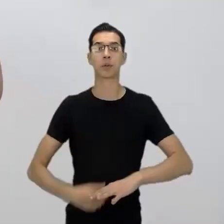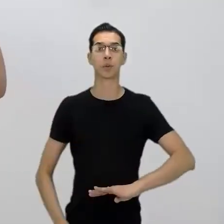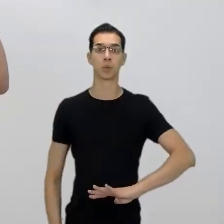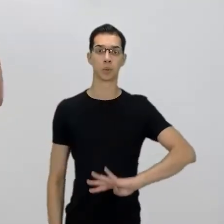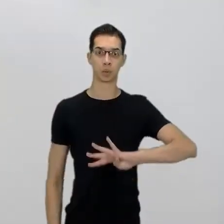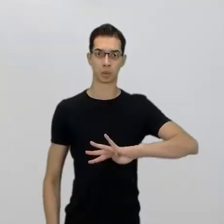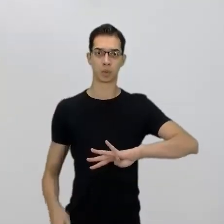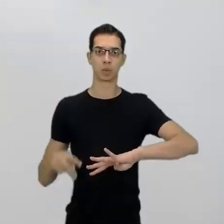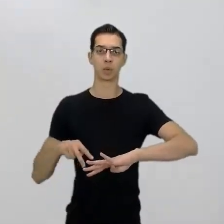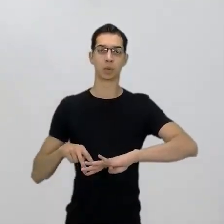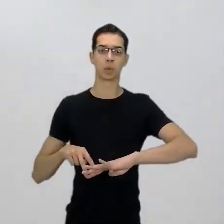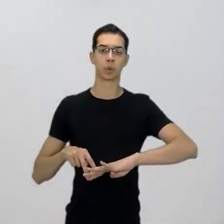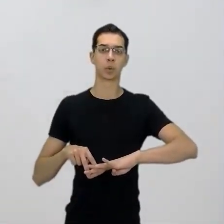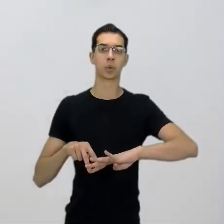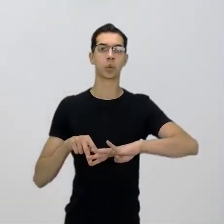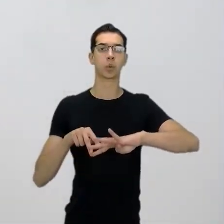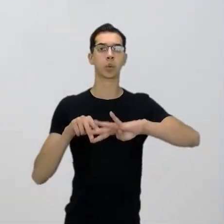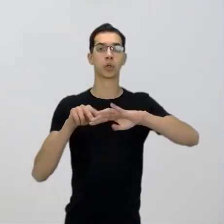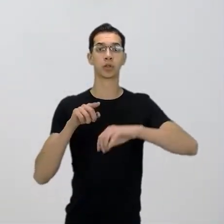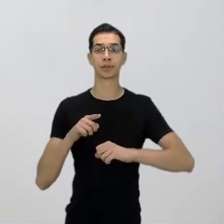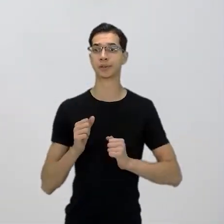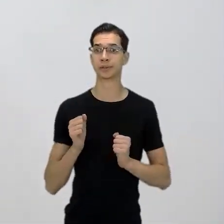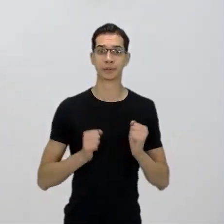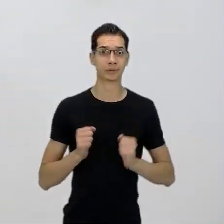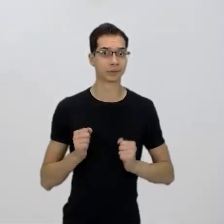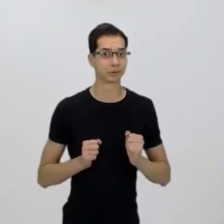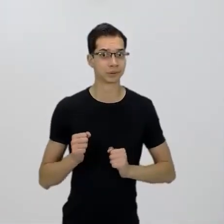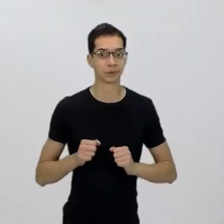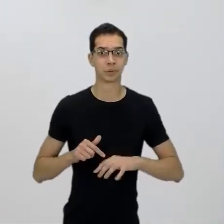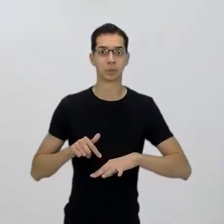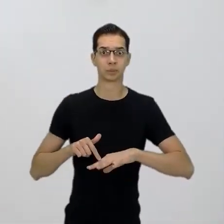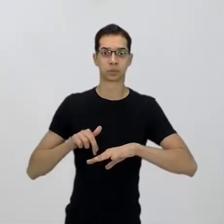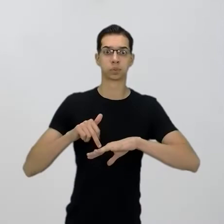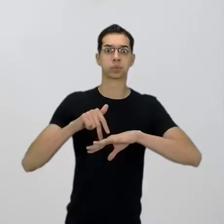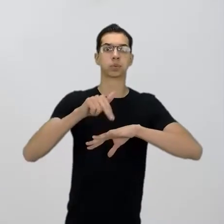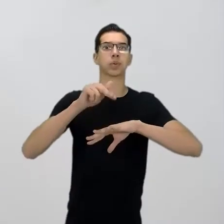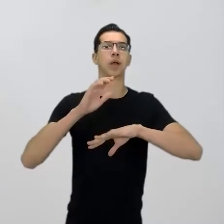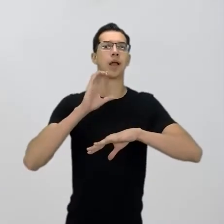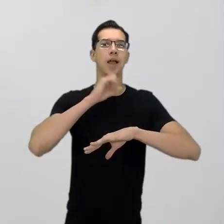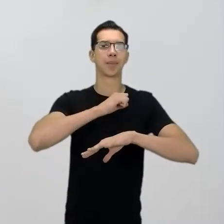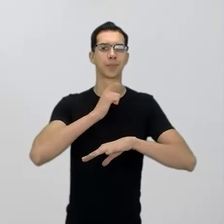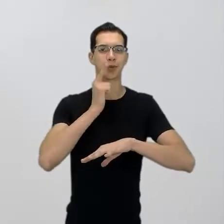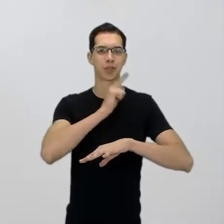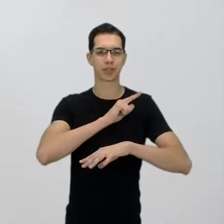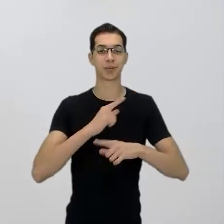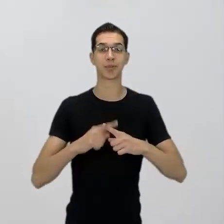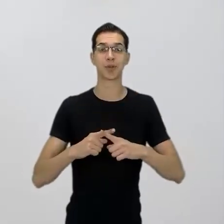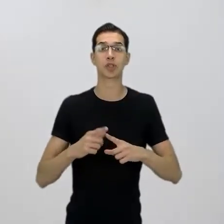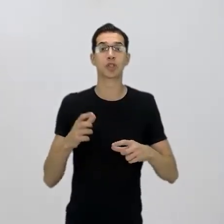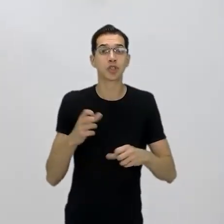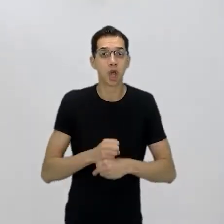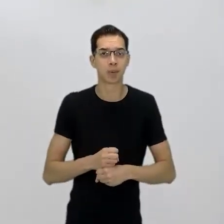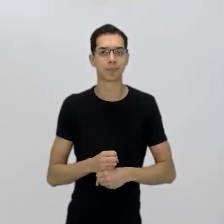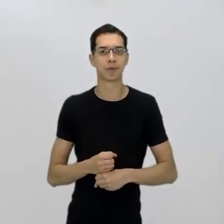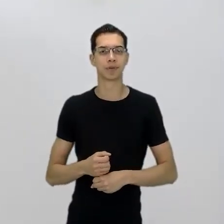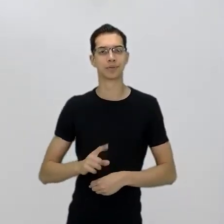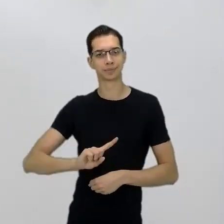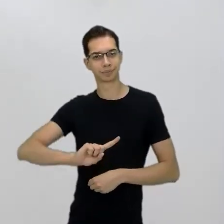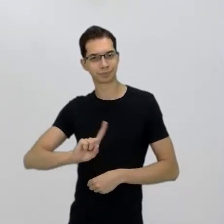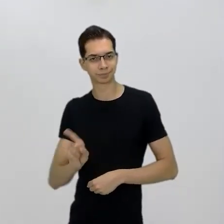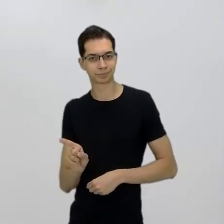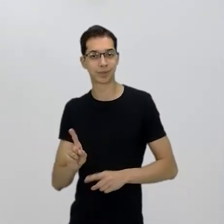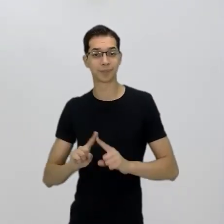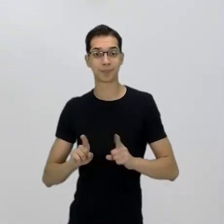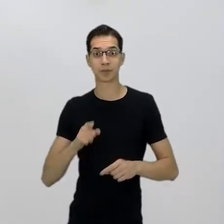subindo, e você sobe com uma velocidade, você chega mais rápido lá em cima, porque a velocidade soma. Agora, se a escada rolante,